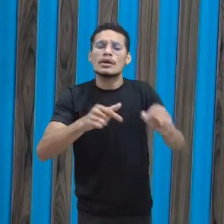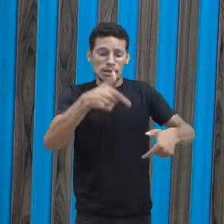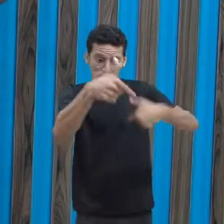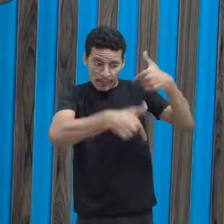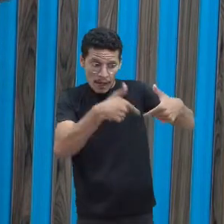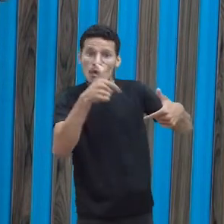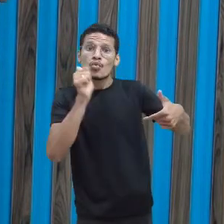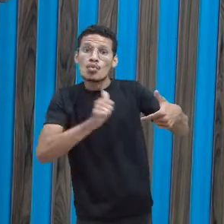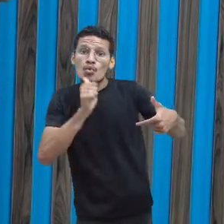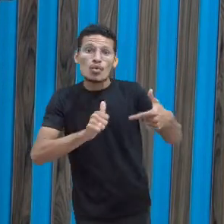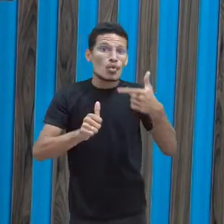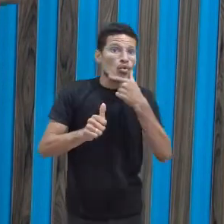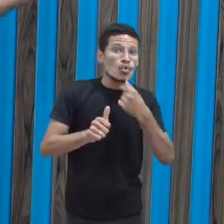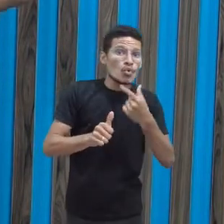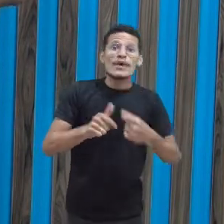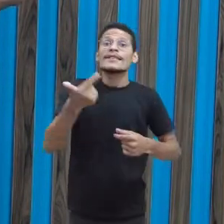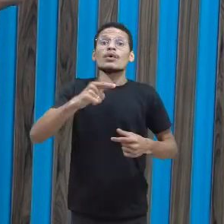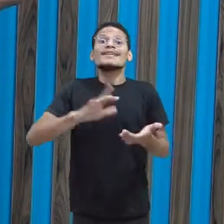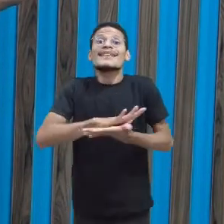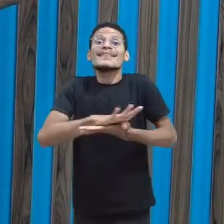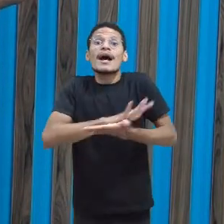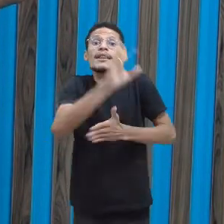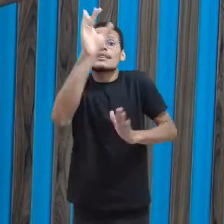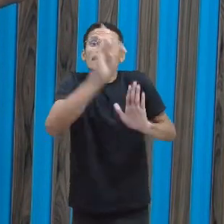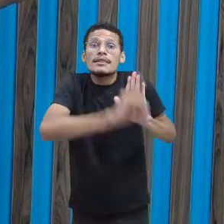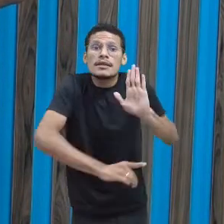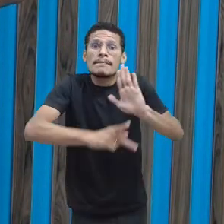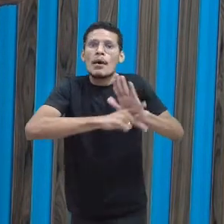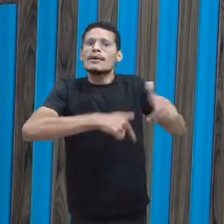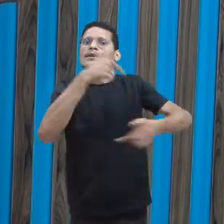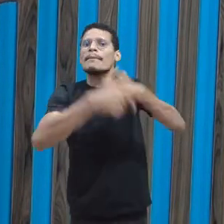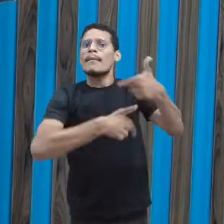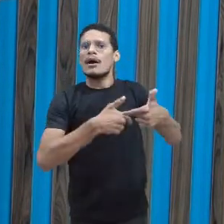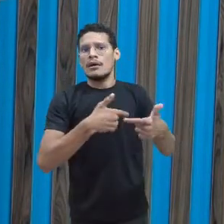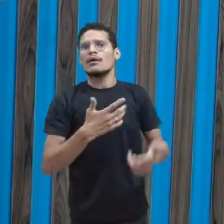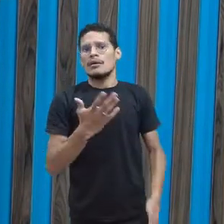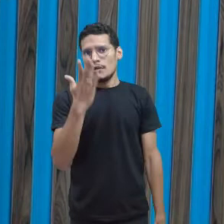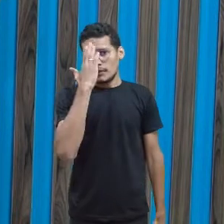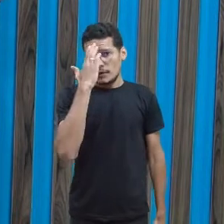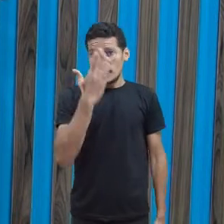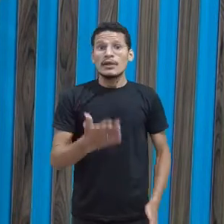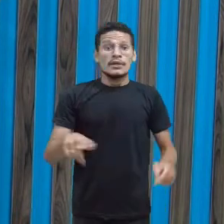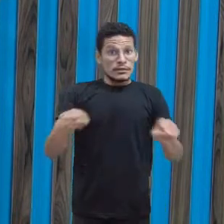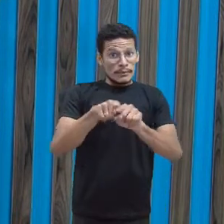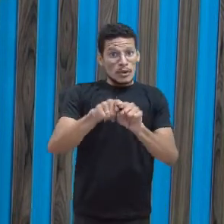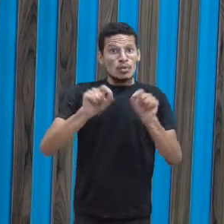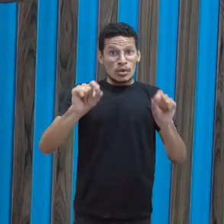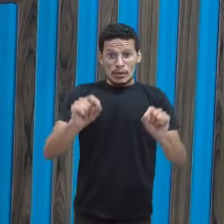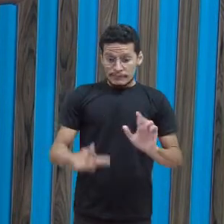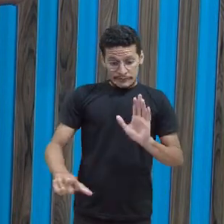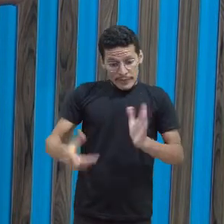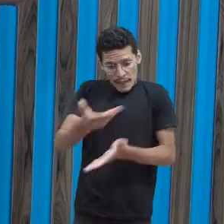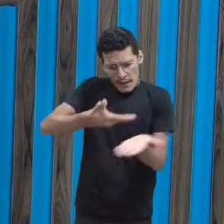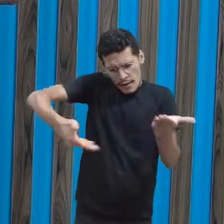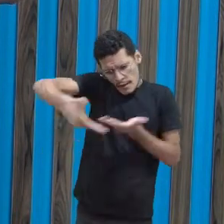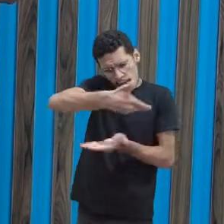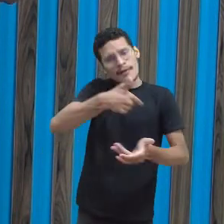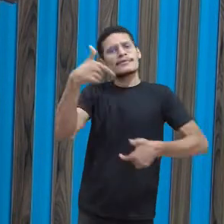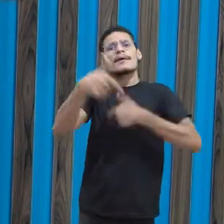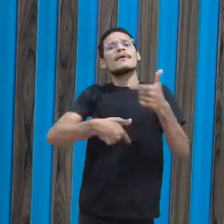ou a trabalhadora não tinham direitos trabalhistas, tá certo? Que essas relações de